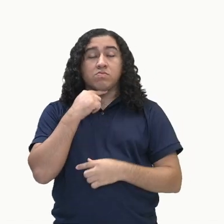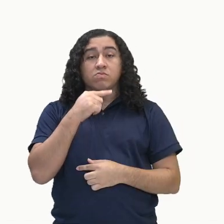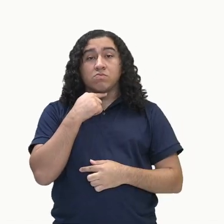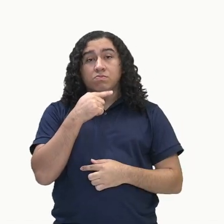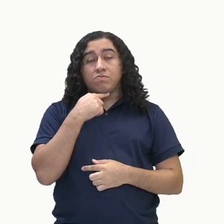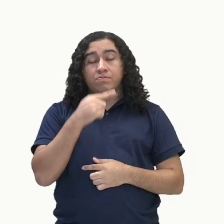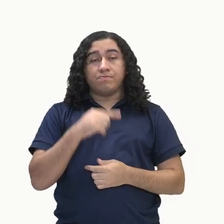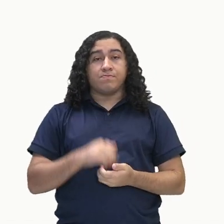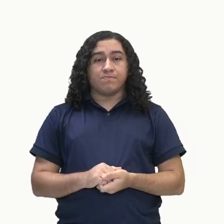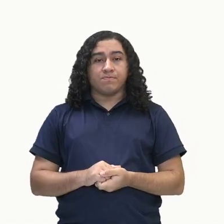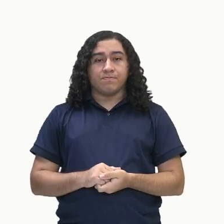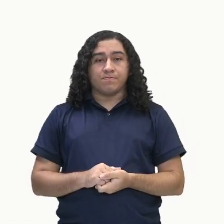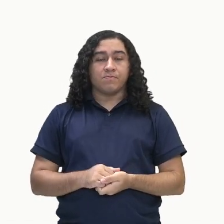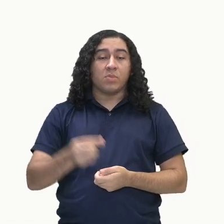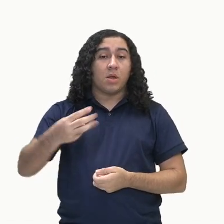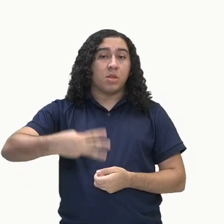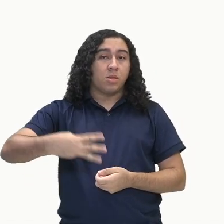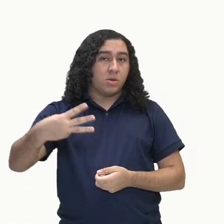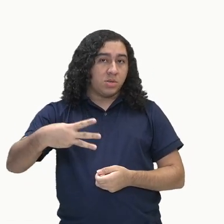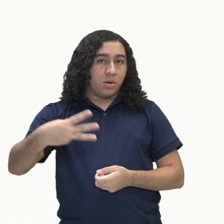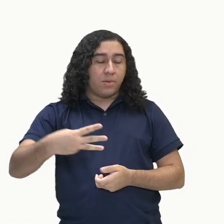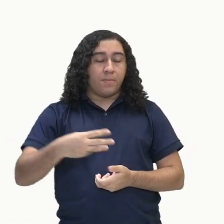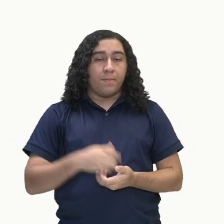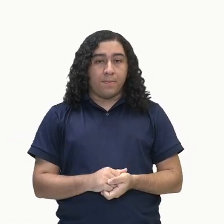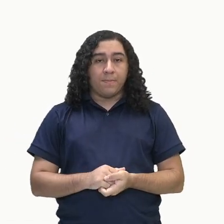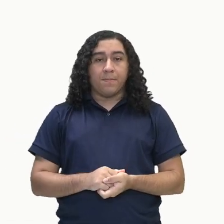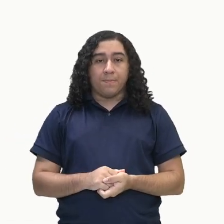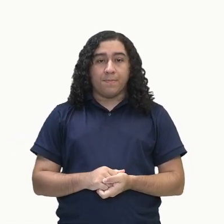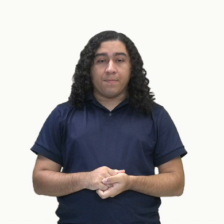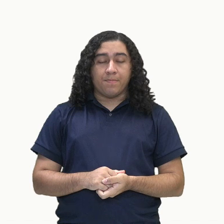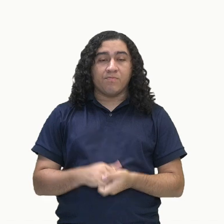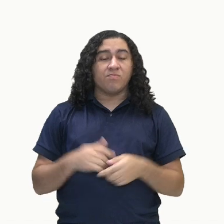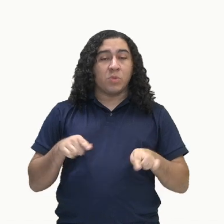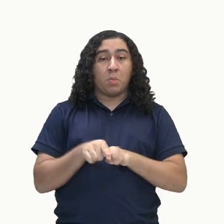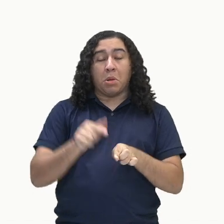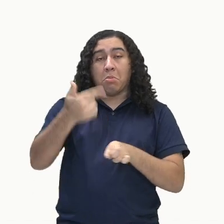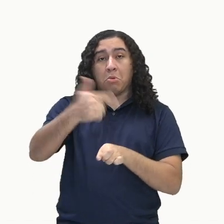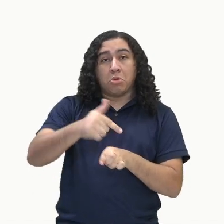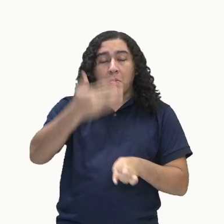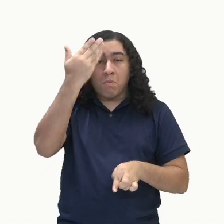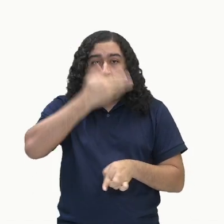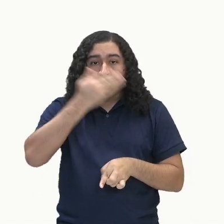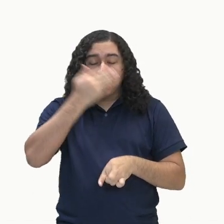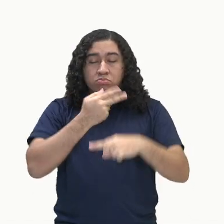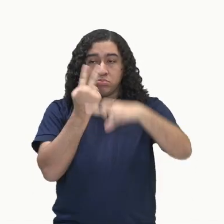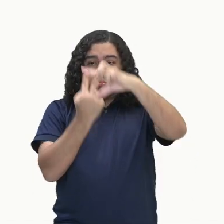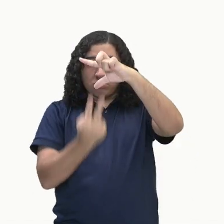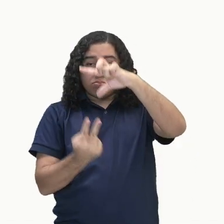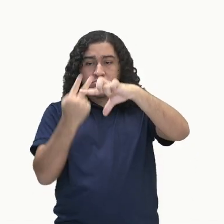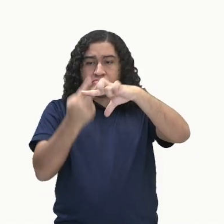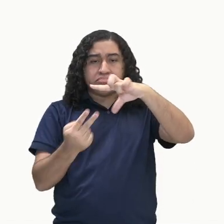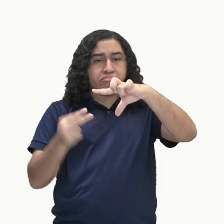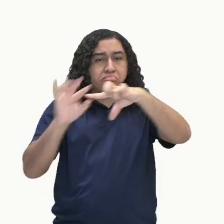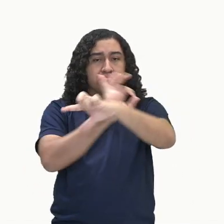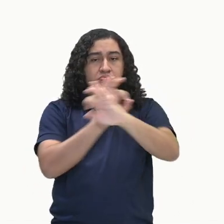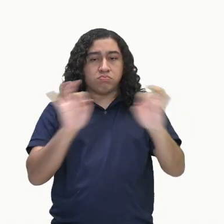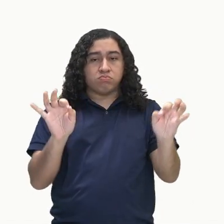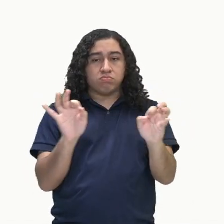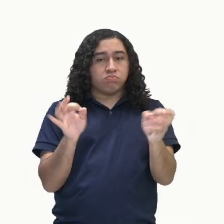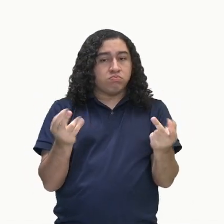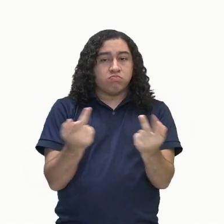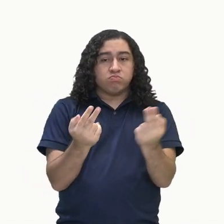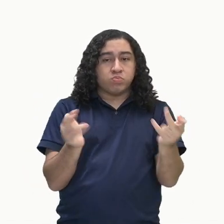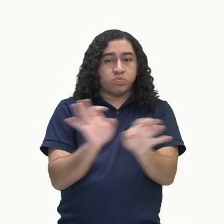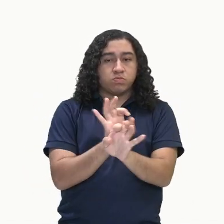número 3, ó. Eu não digo que este é igual a este, nem que é igual a este, nem muito menos igual ao meu